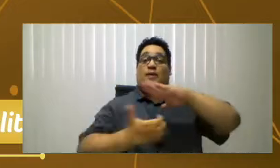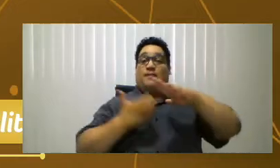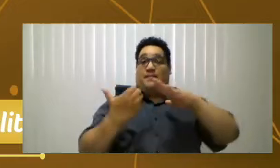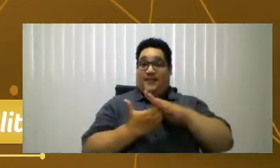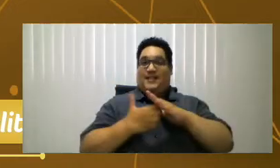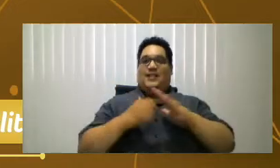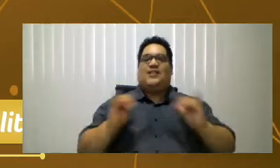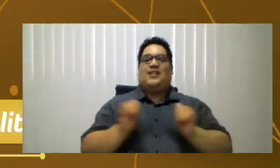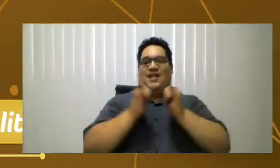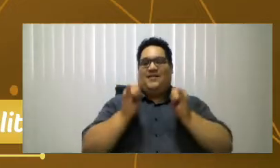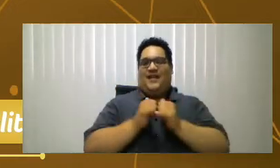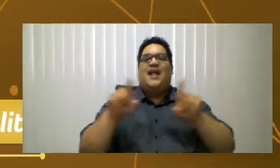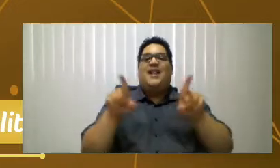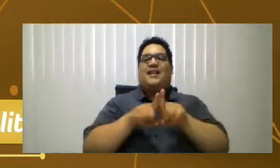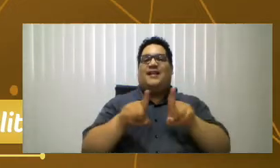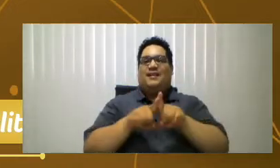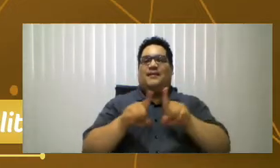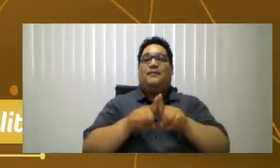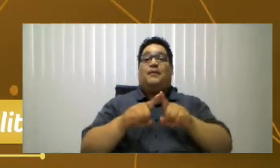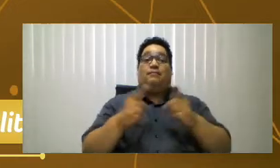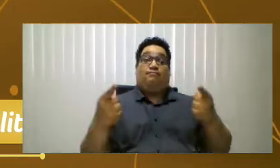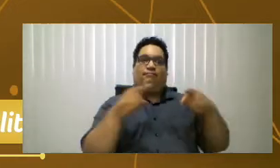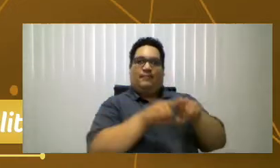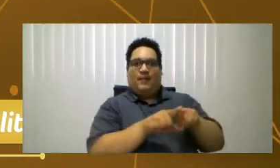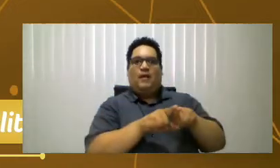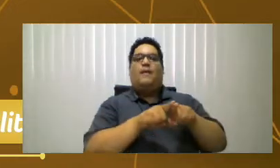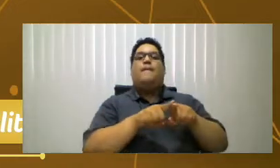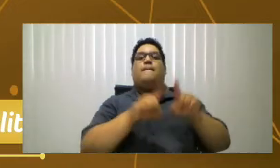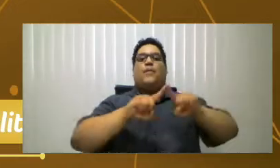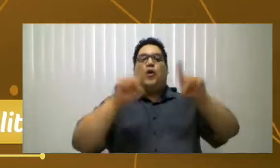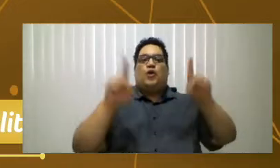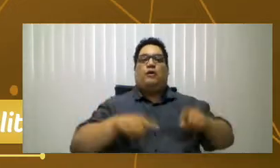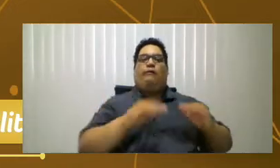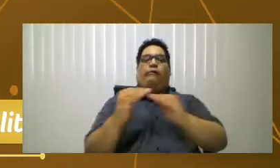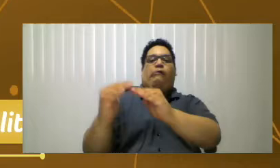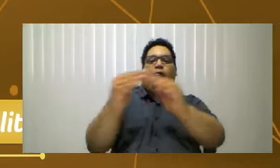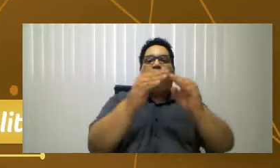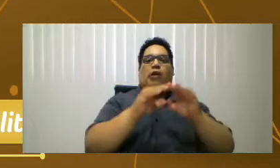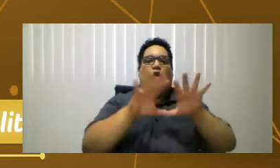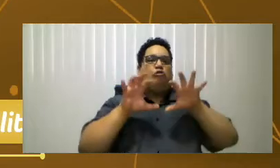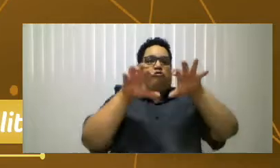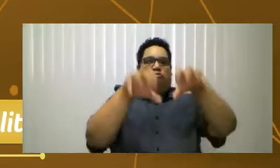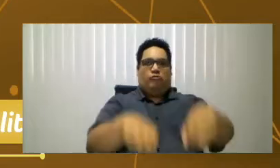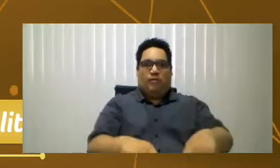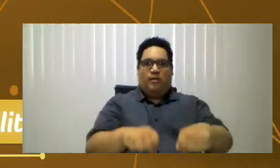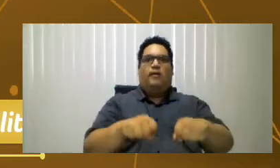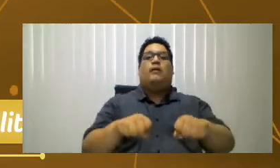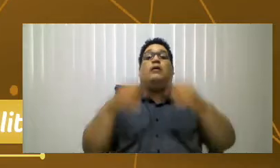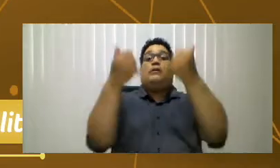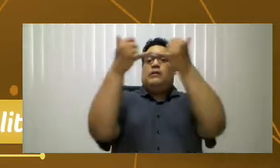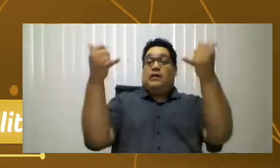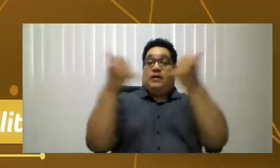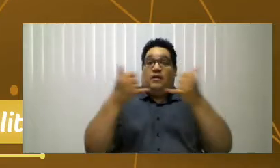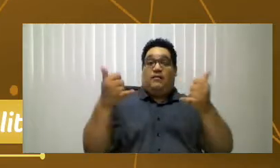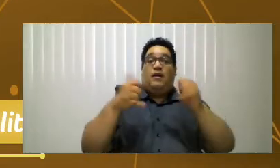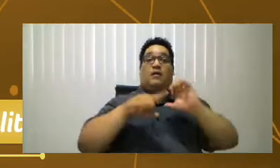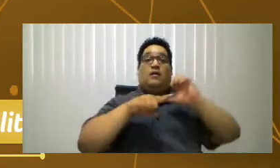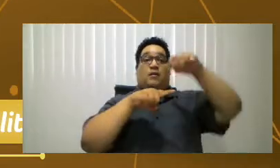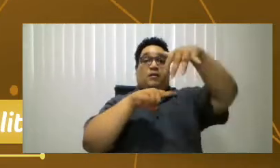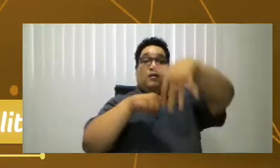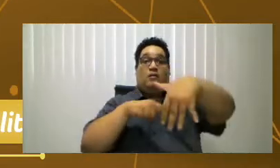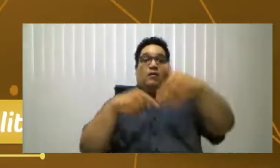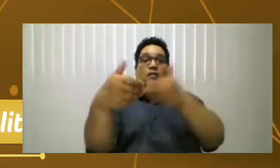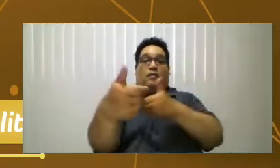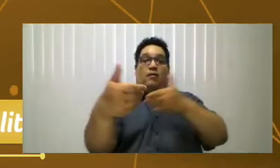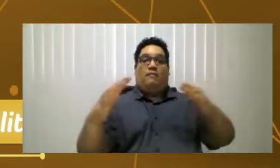parte integrante do projeto de gestão de ocupações irregulares, em faixa de linha de servidão e borda de reservatório. A partir